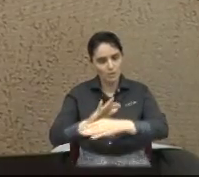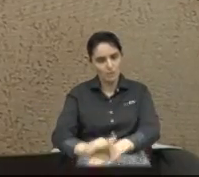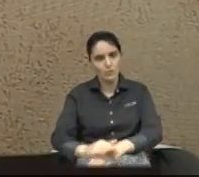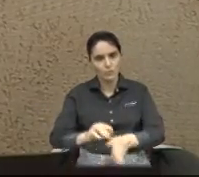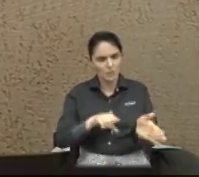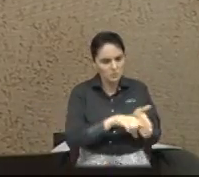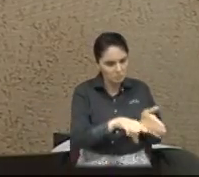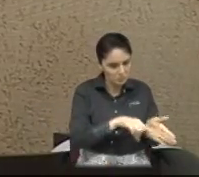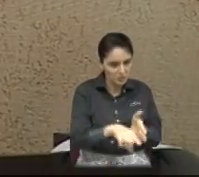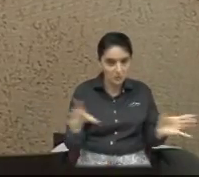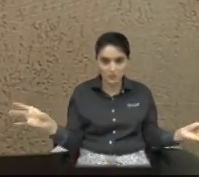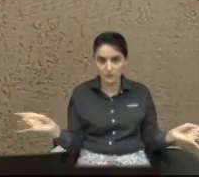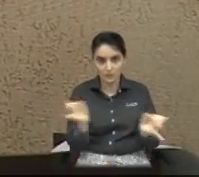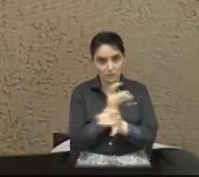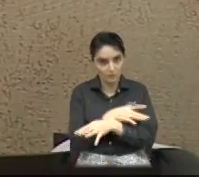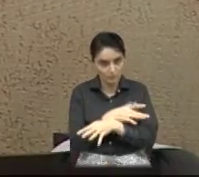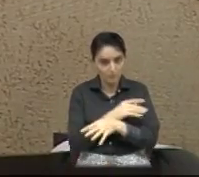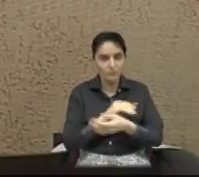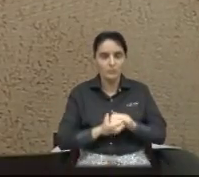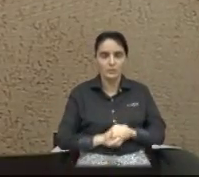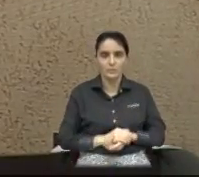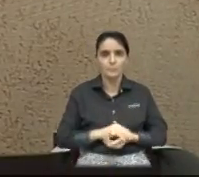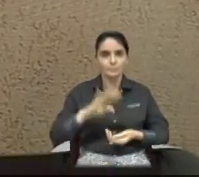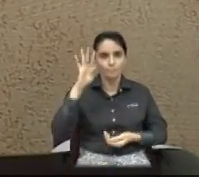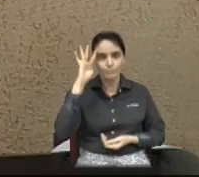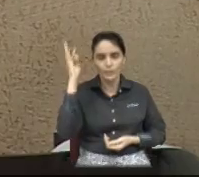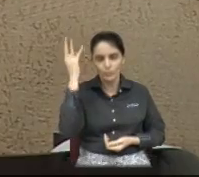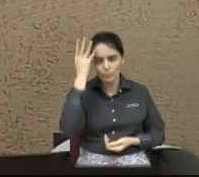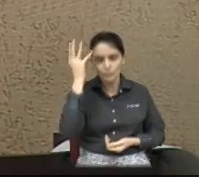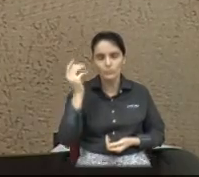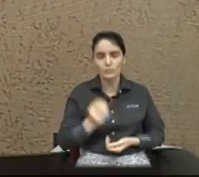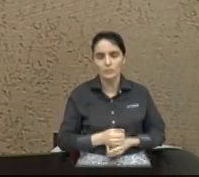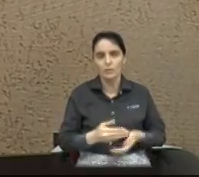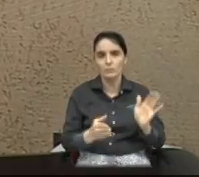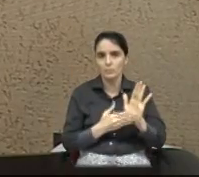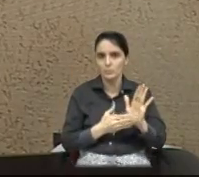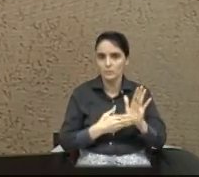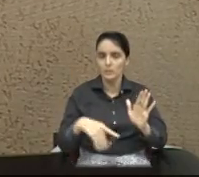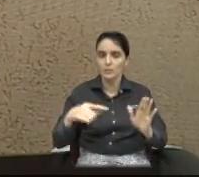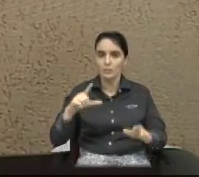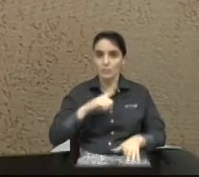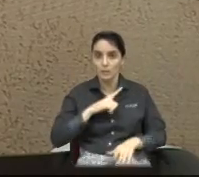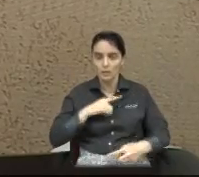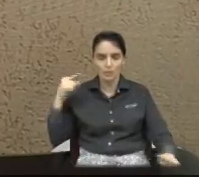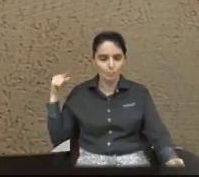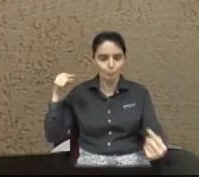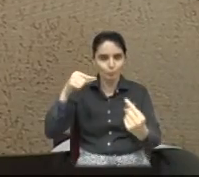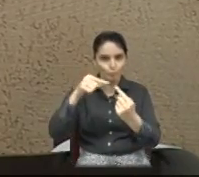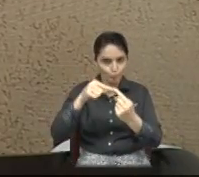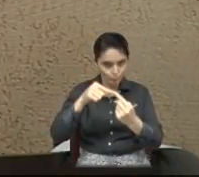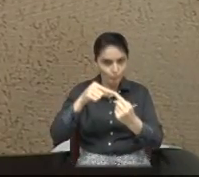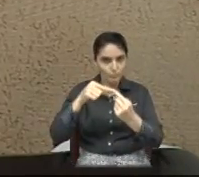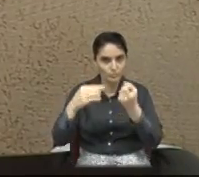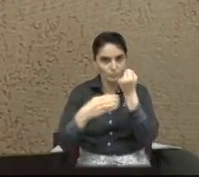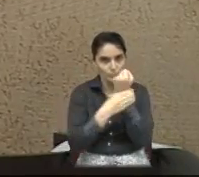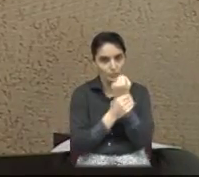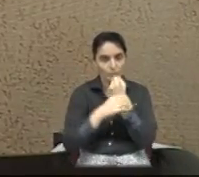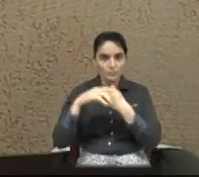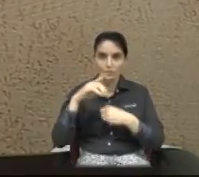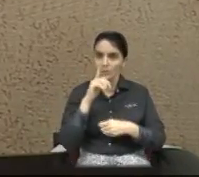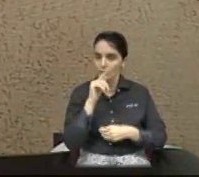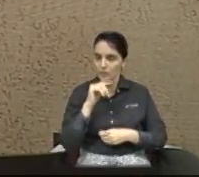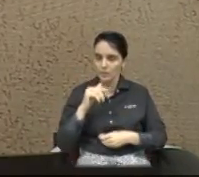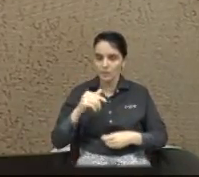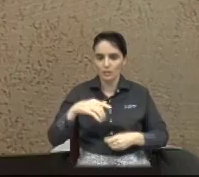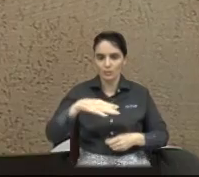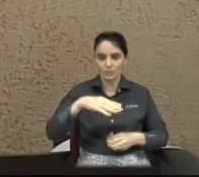e conclusões com as ações necessárias para que consigamos atingir o objetivo de trazer segurança hídrica ao município de